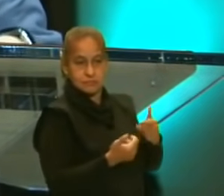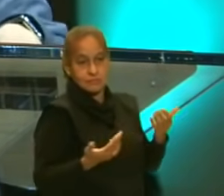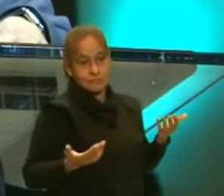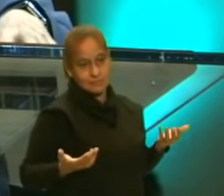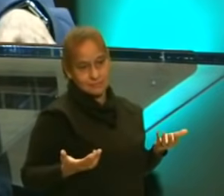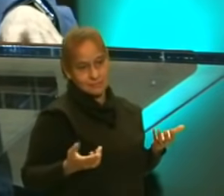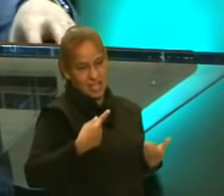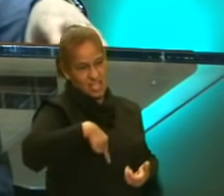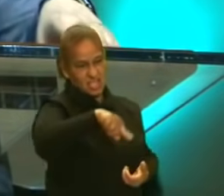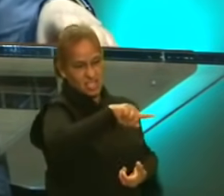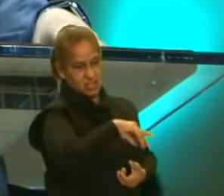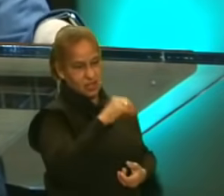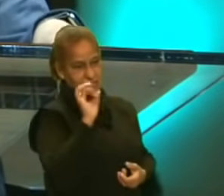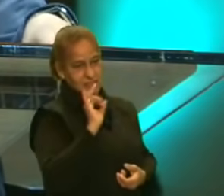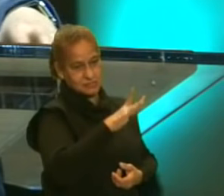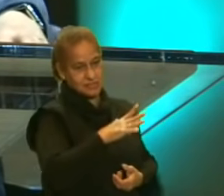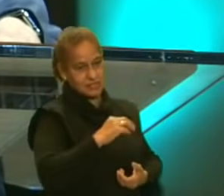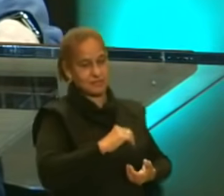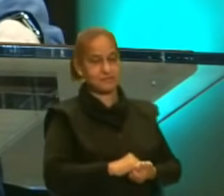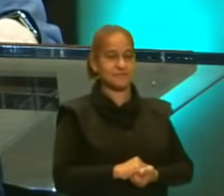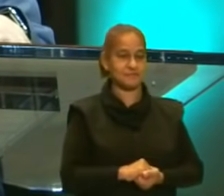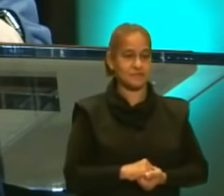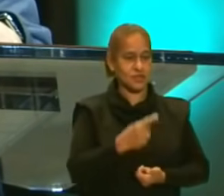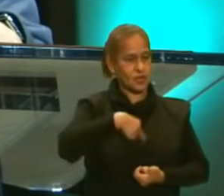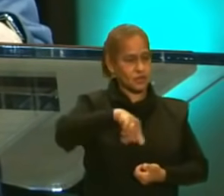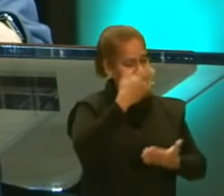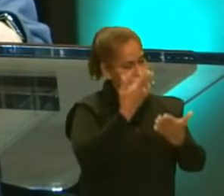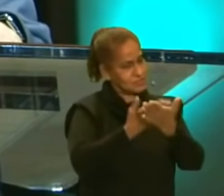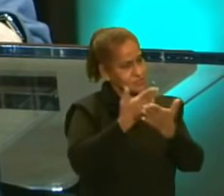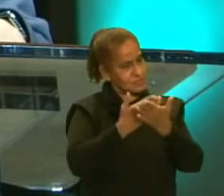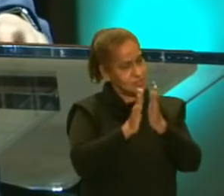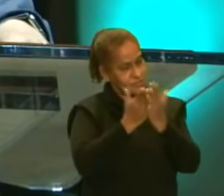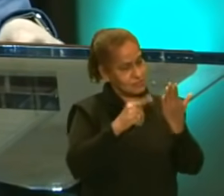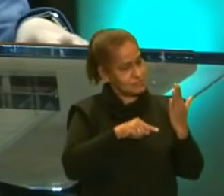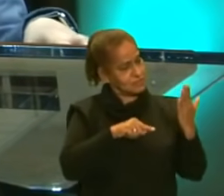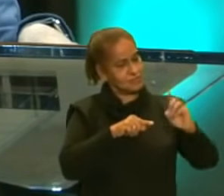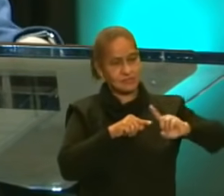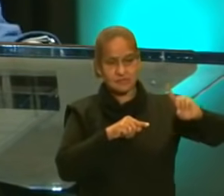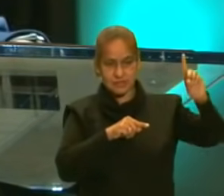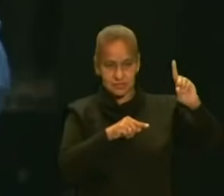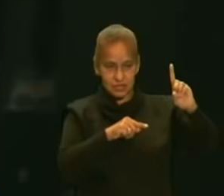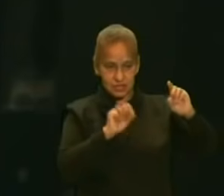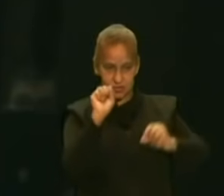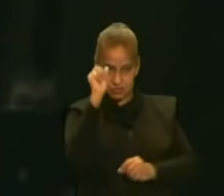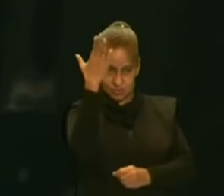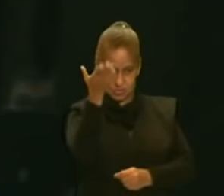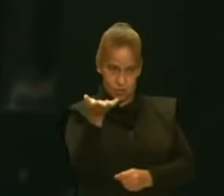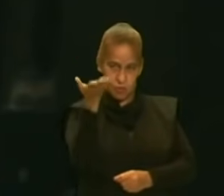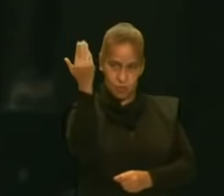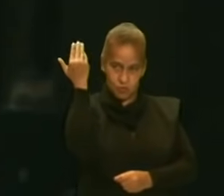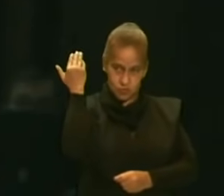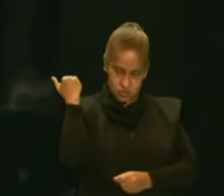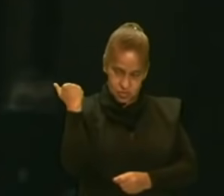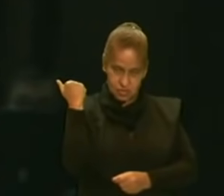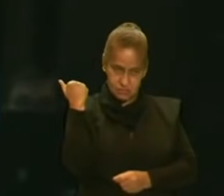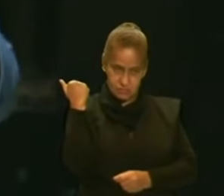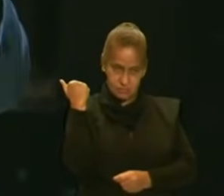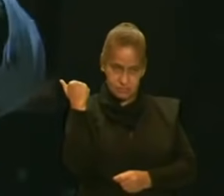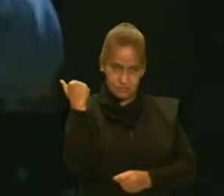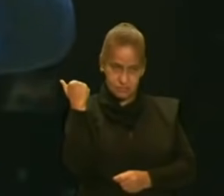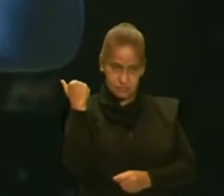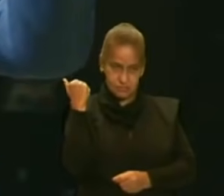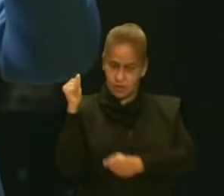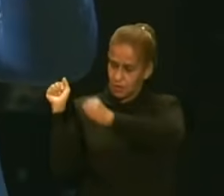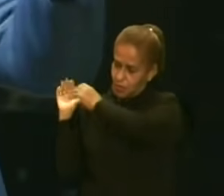E quando a gente estuda a palavra de Deus, vai descobrir que isso não aconteceu, não está só acontecendo hoje, já aconteceu na história,